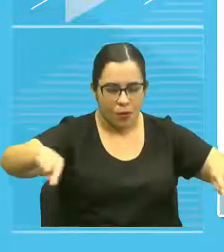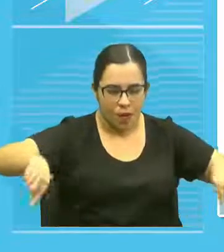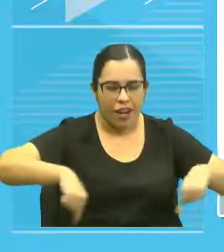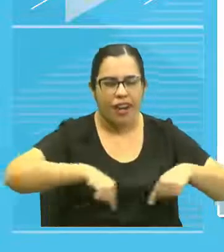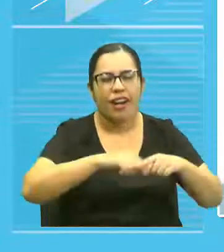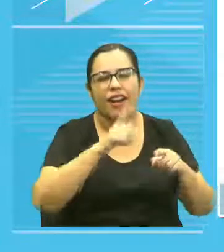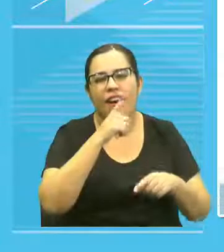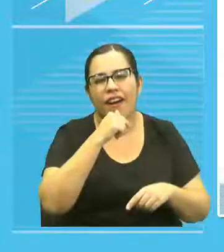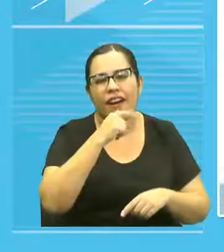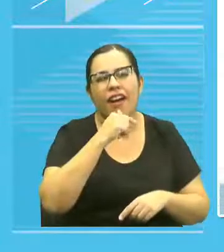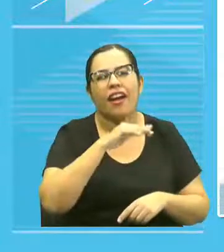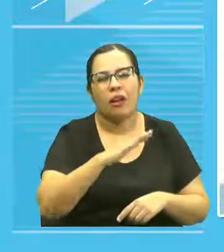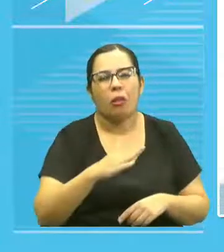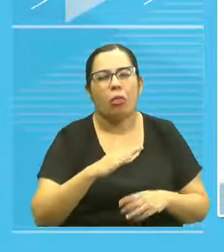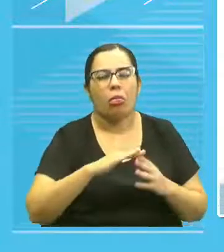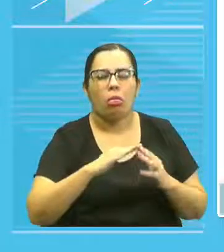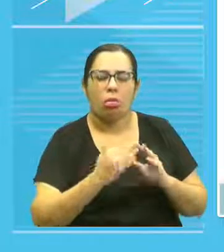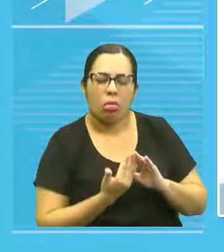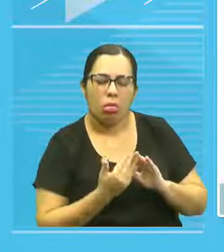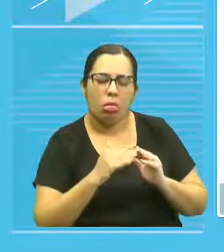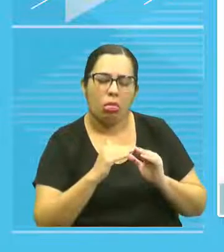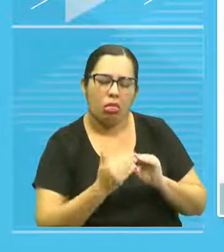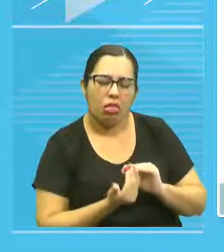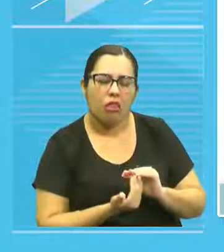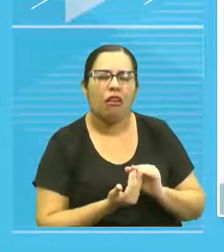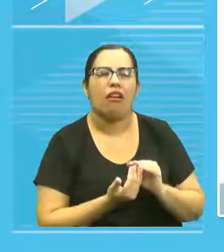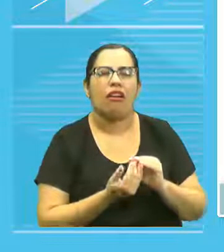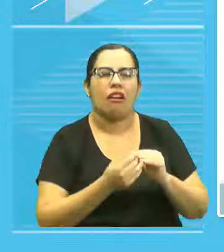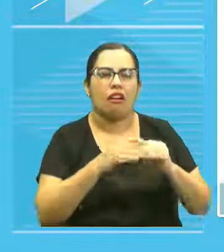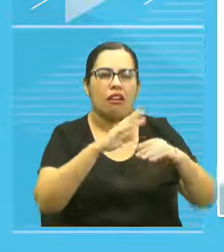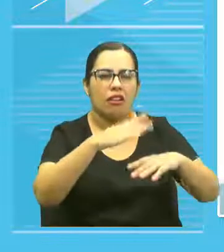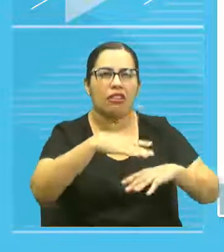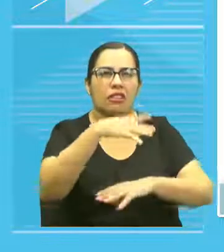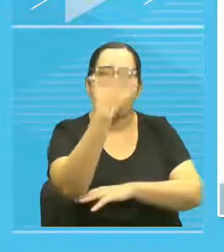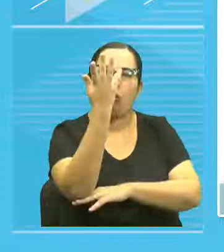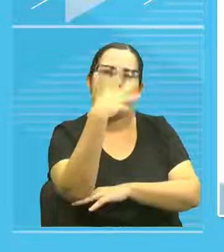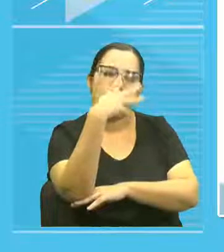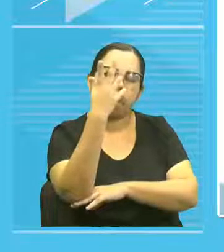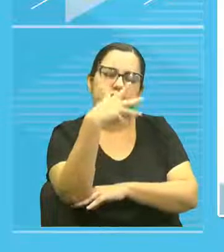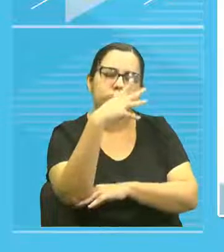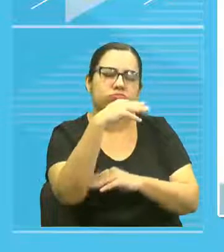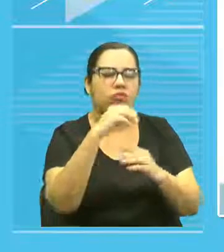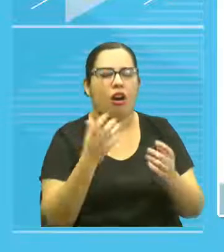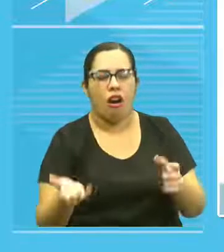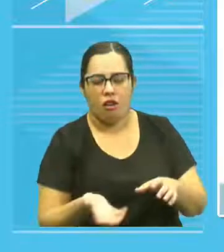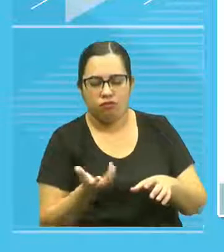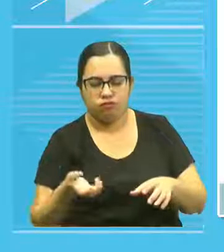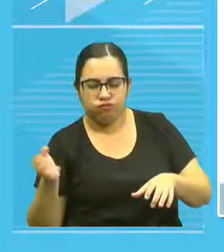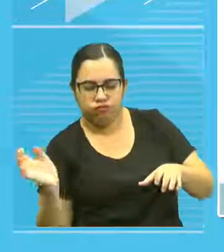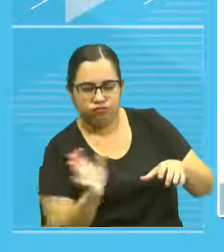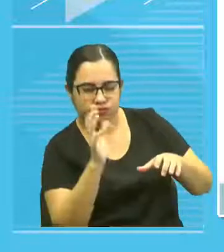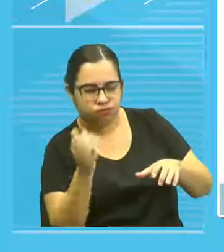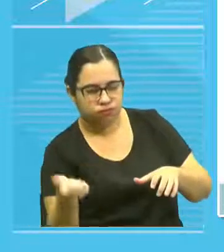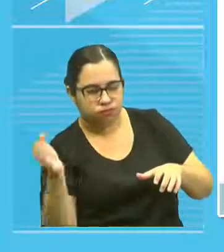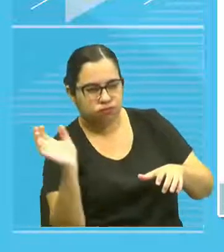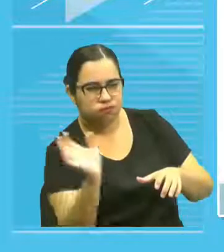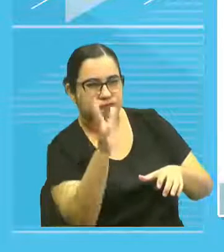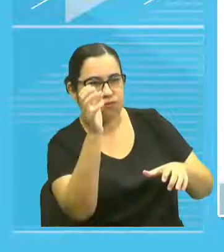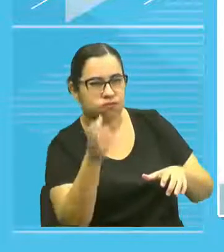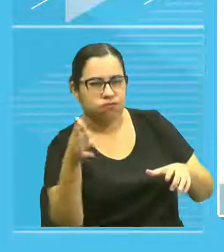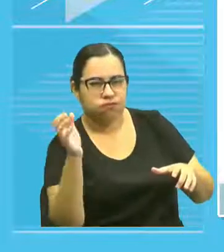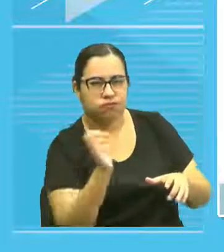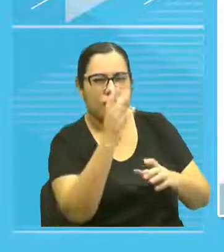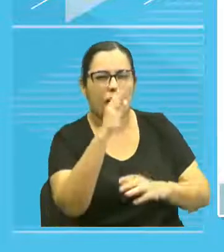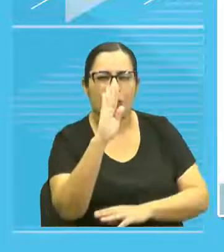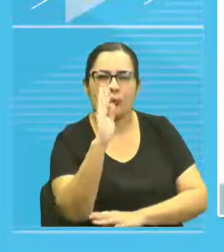e ela era de tarde para baixinha coberta de palha as paredes de Barro claro né envarado as